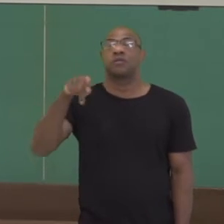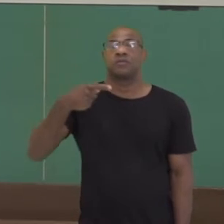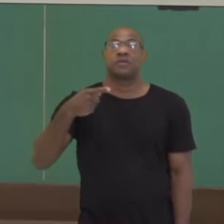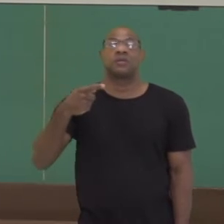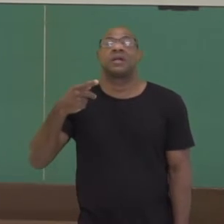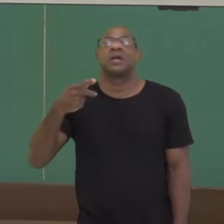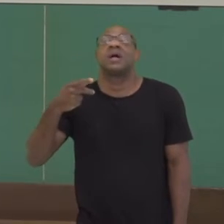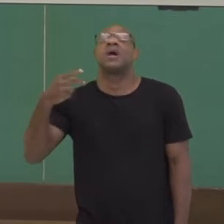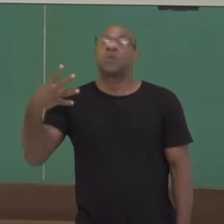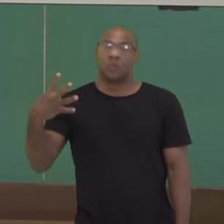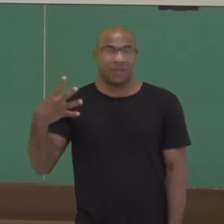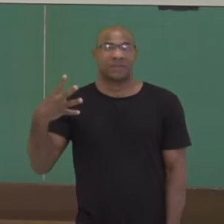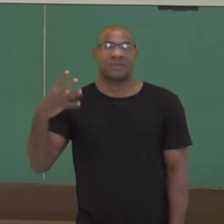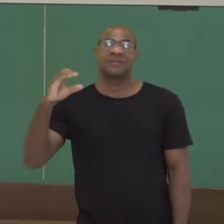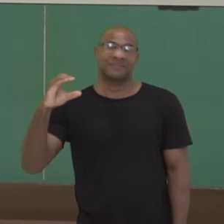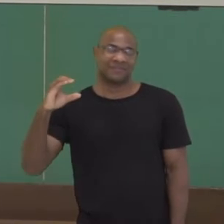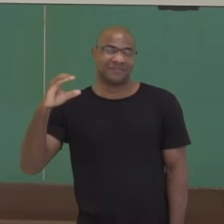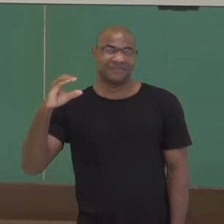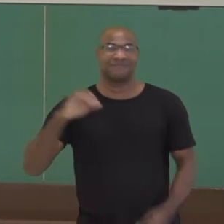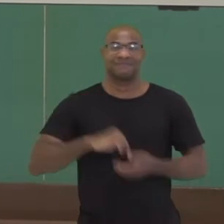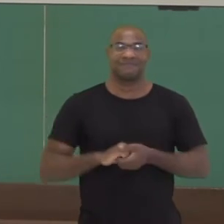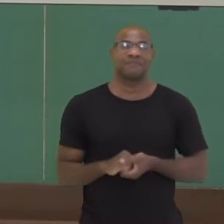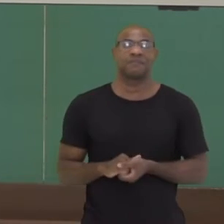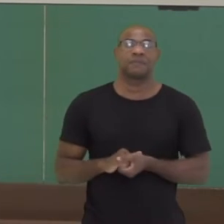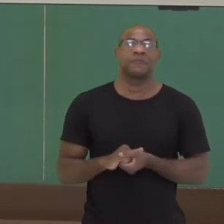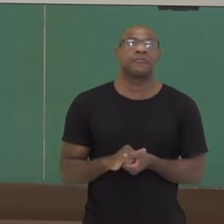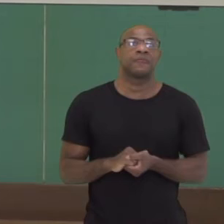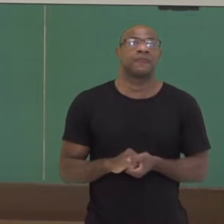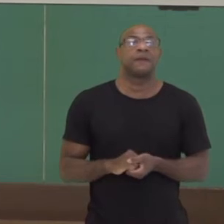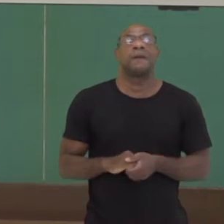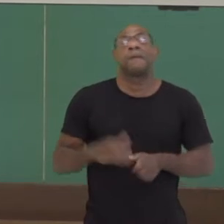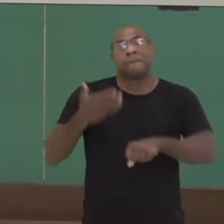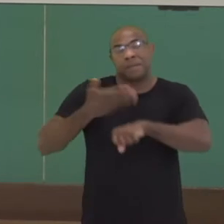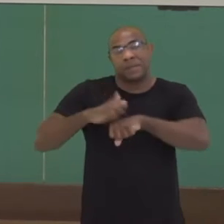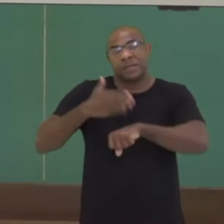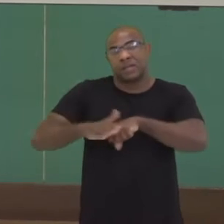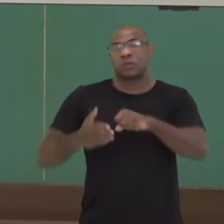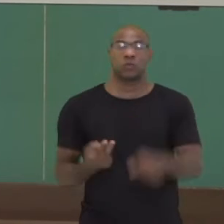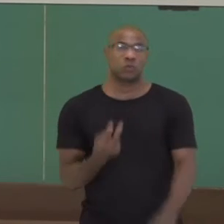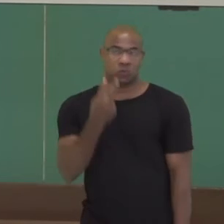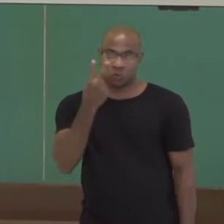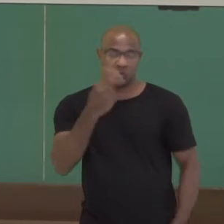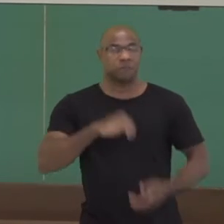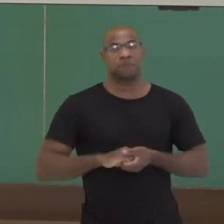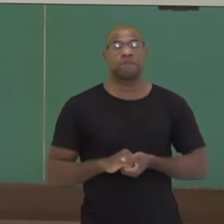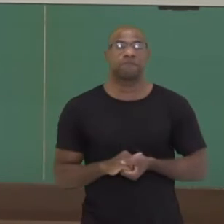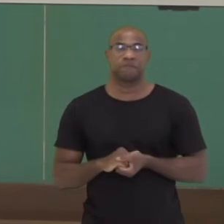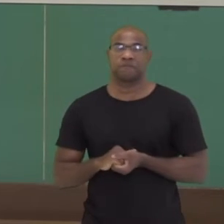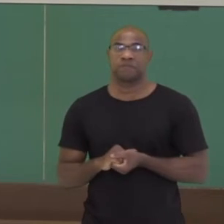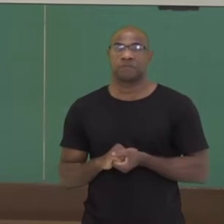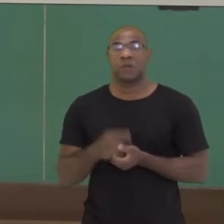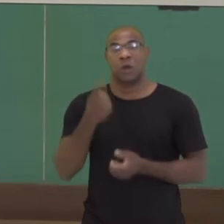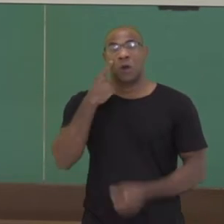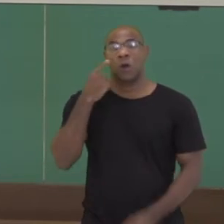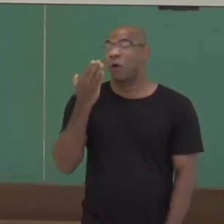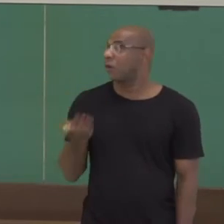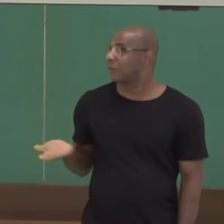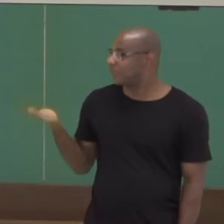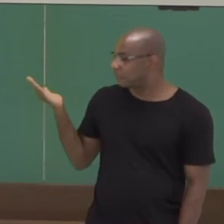graus Celsius, ok? Então, vamos para o nosso praticando 2. Preste